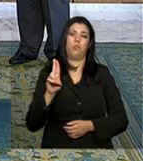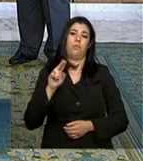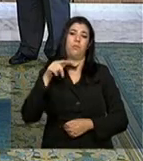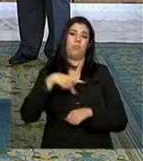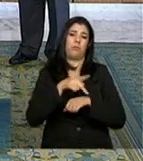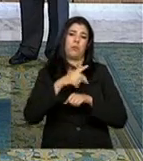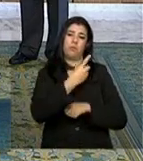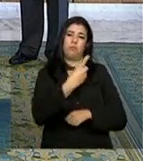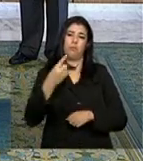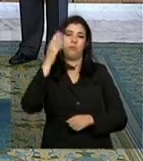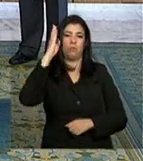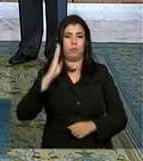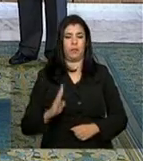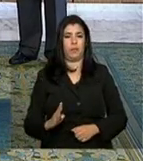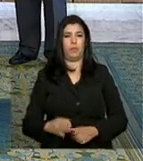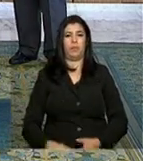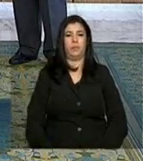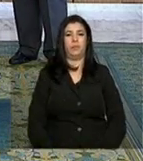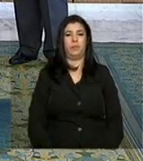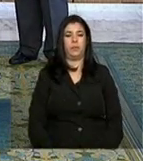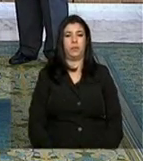Brasil.